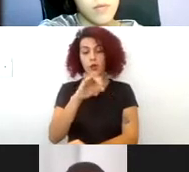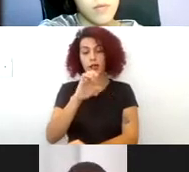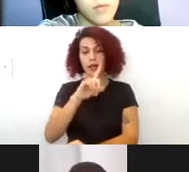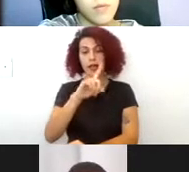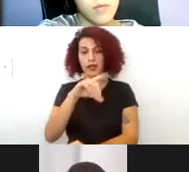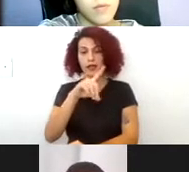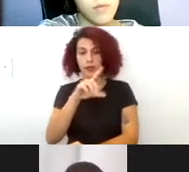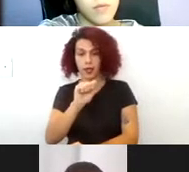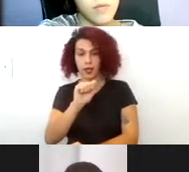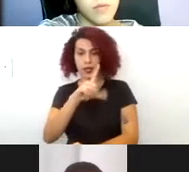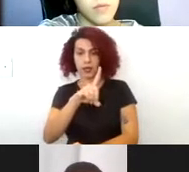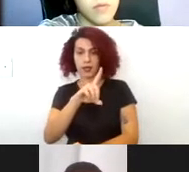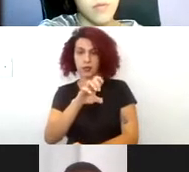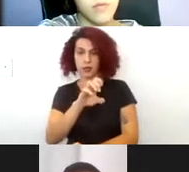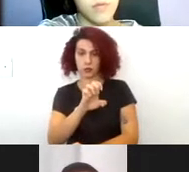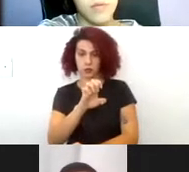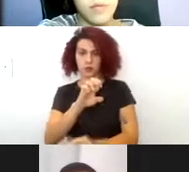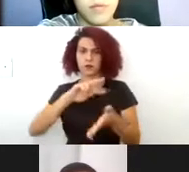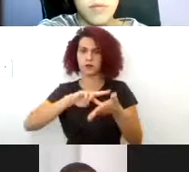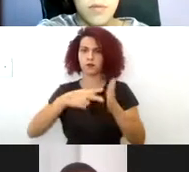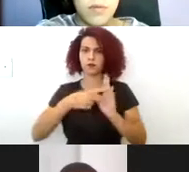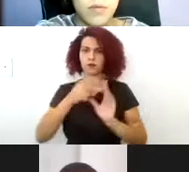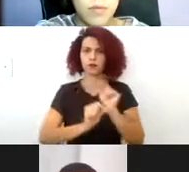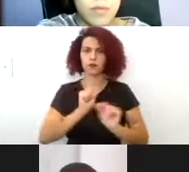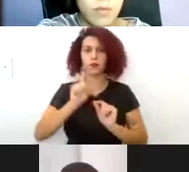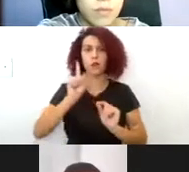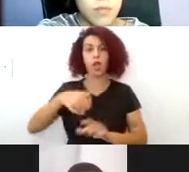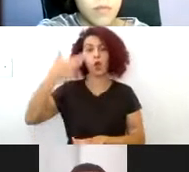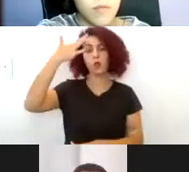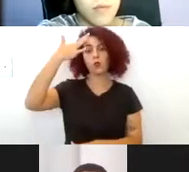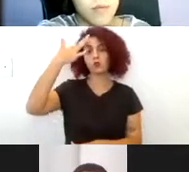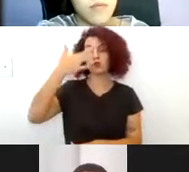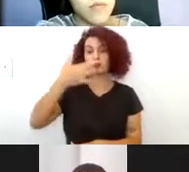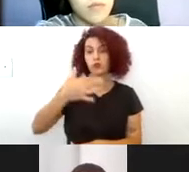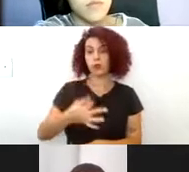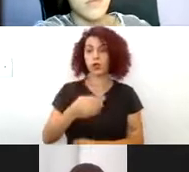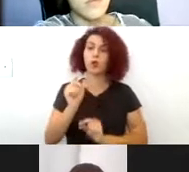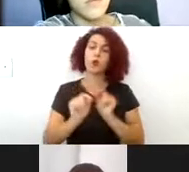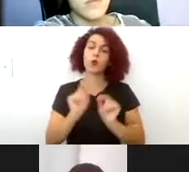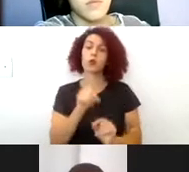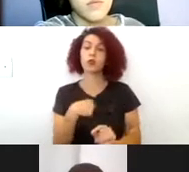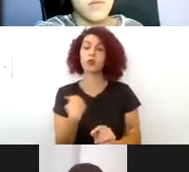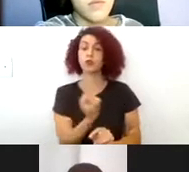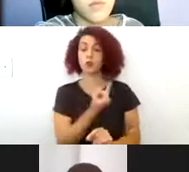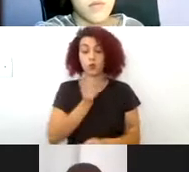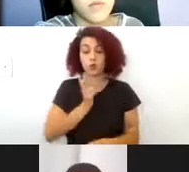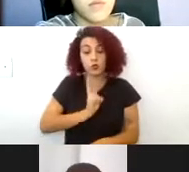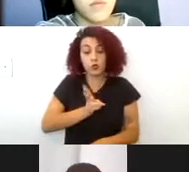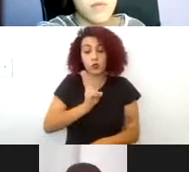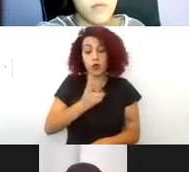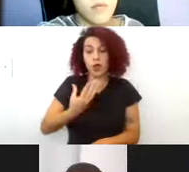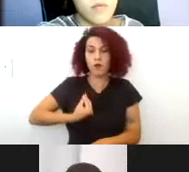a colonialidade é o entendimento de que nós continuamos vivendo